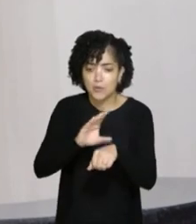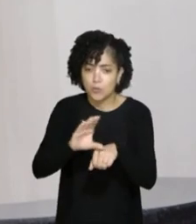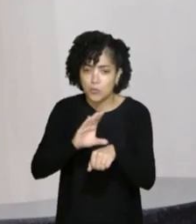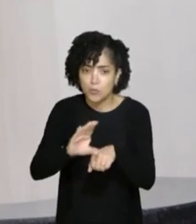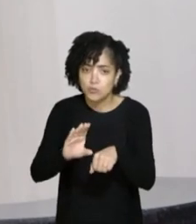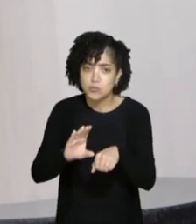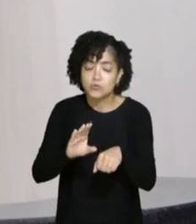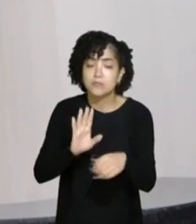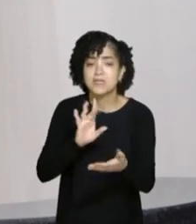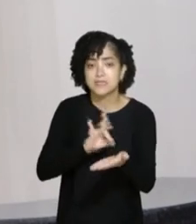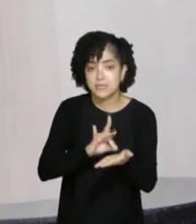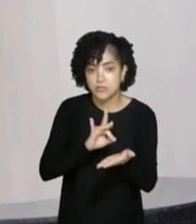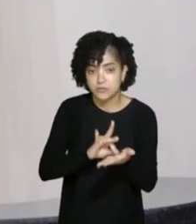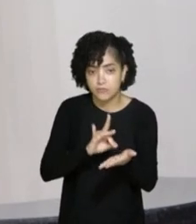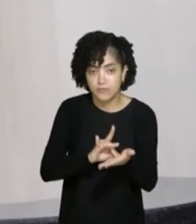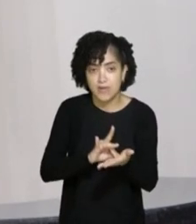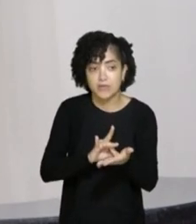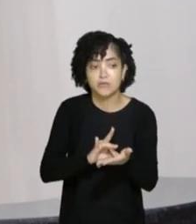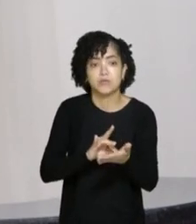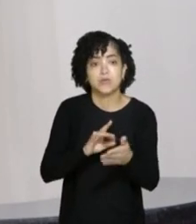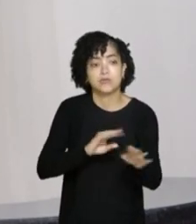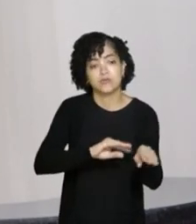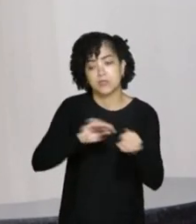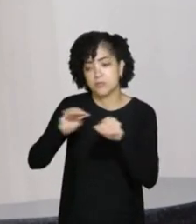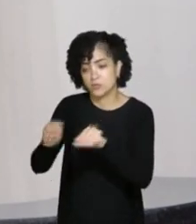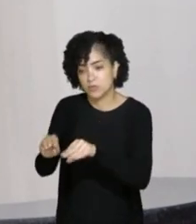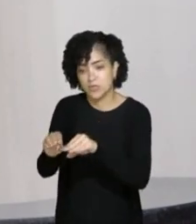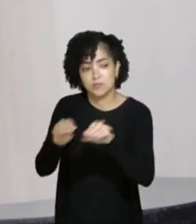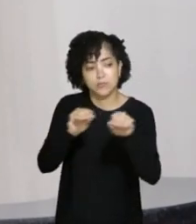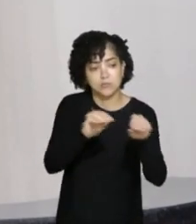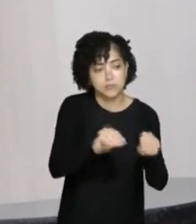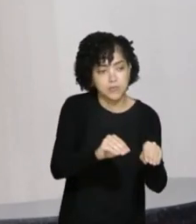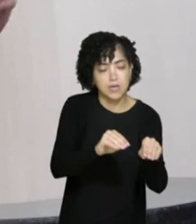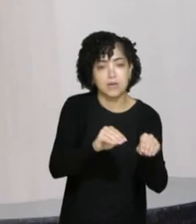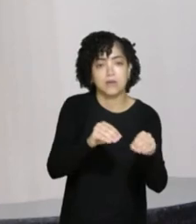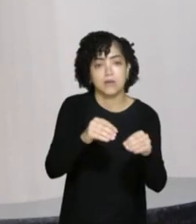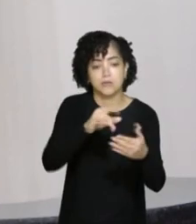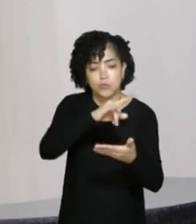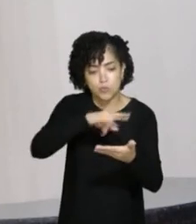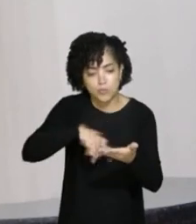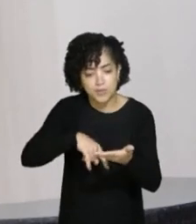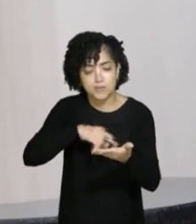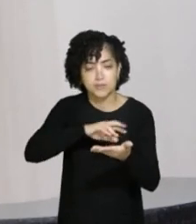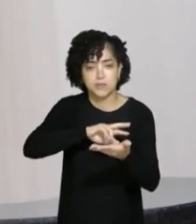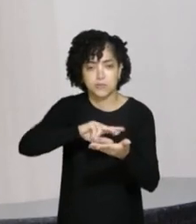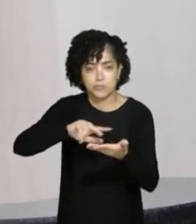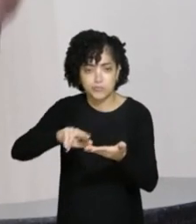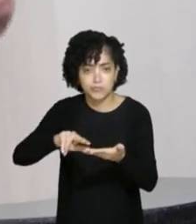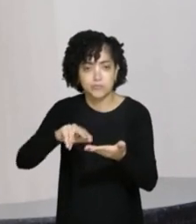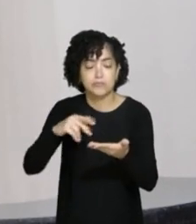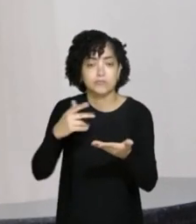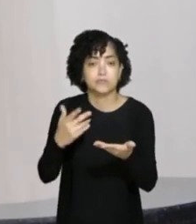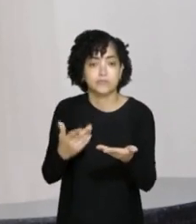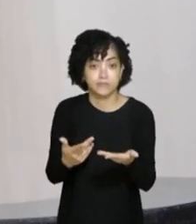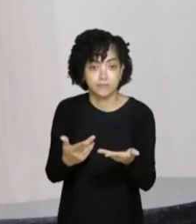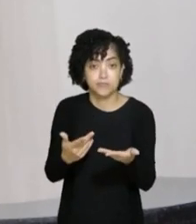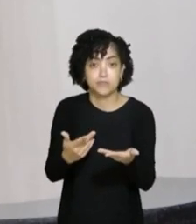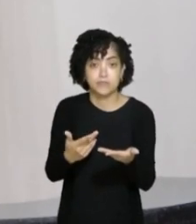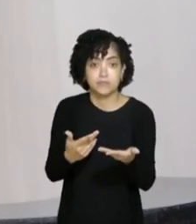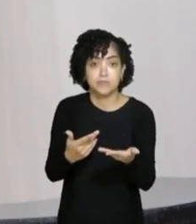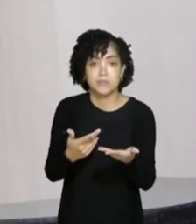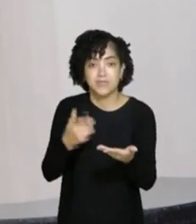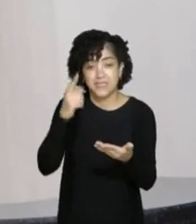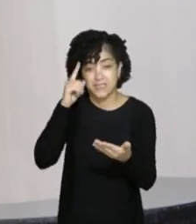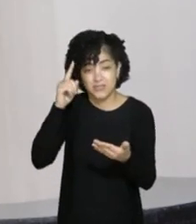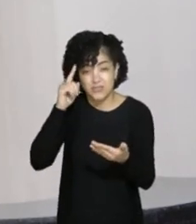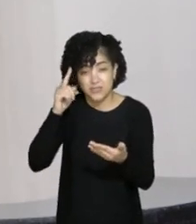de fato, o deslocamento que se exige do cidadão em pontos completamente distintos, em dias